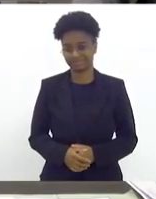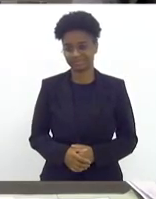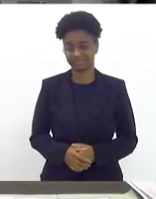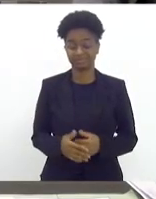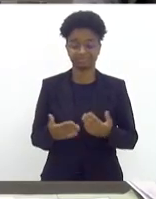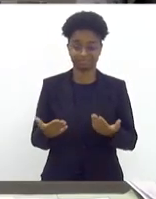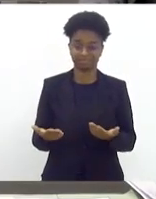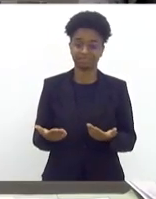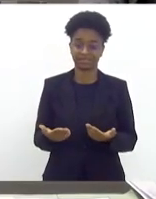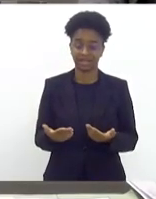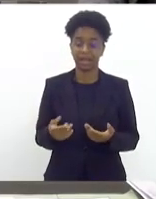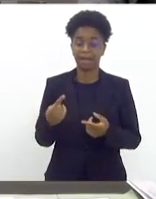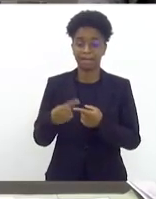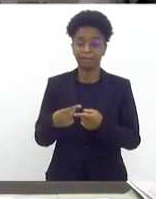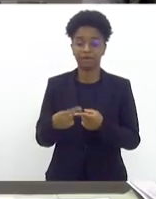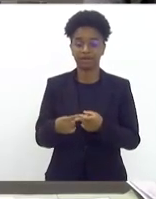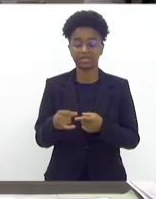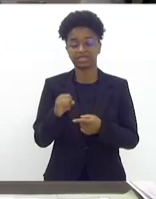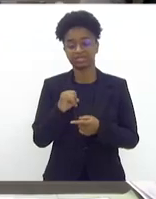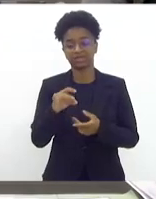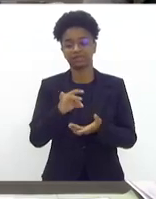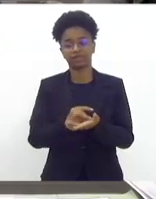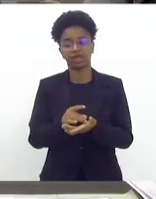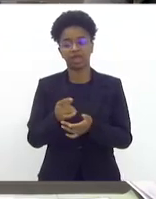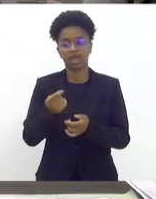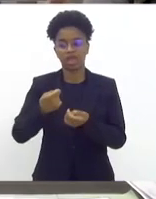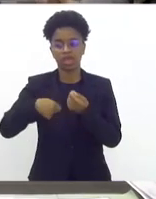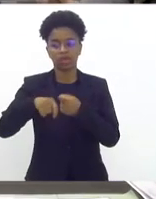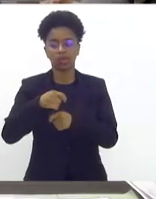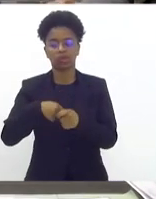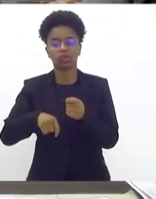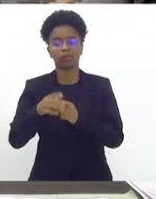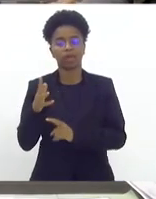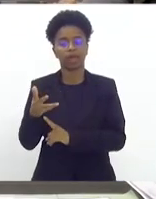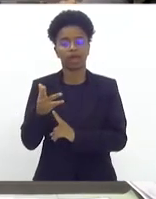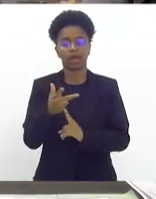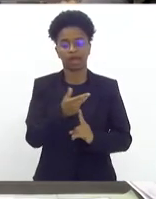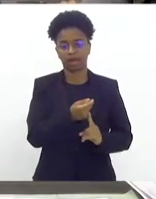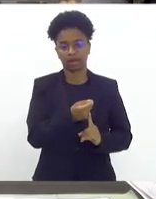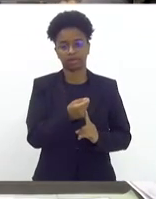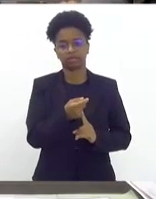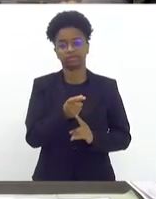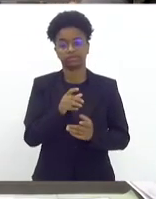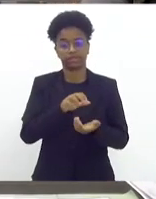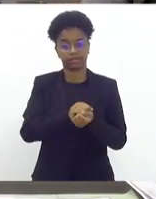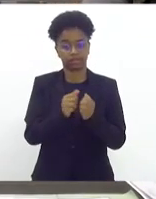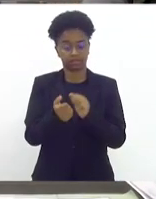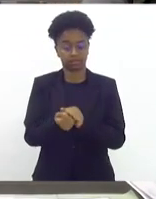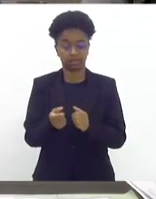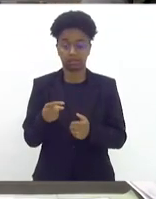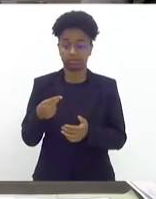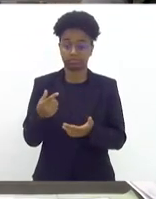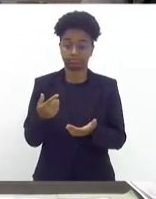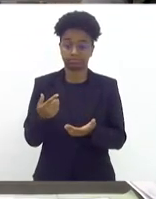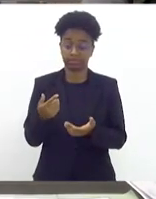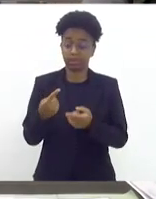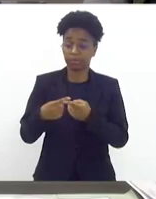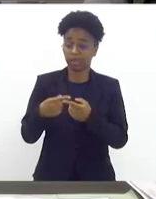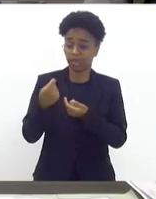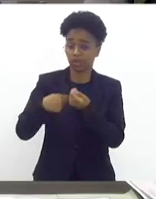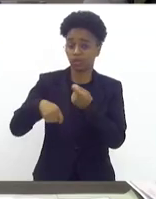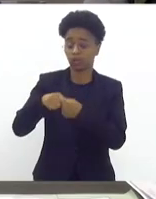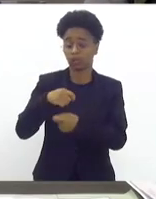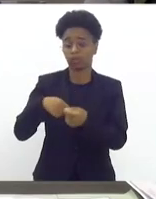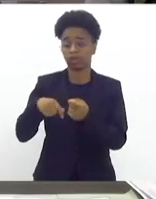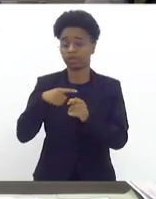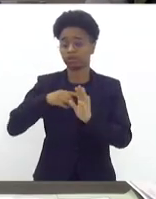neologismos. Né? Né, porque se fosse economia artesanal, uma economia faz pressuposto,